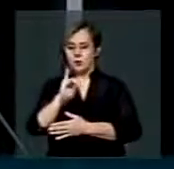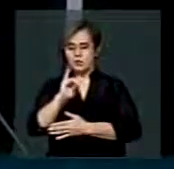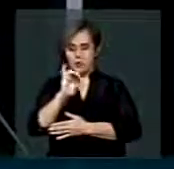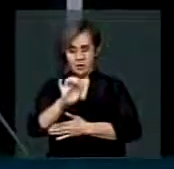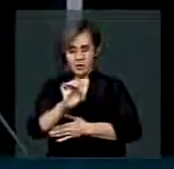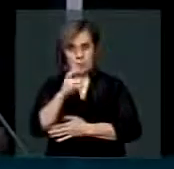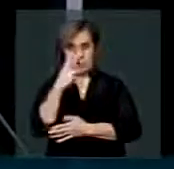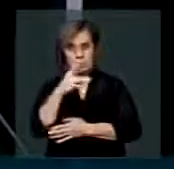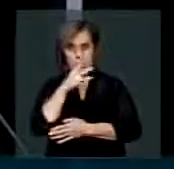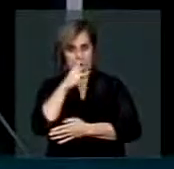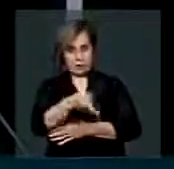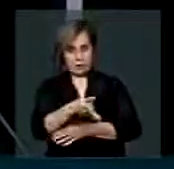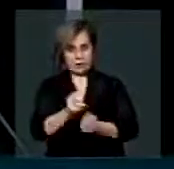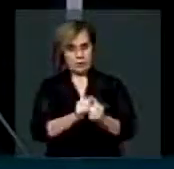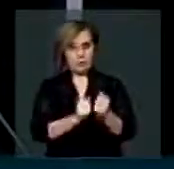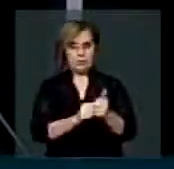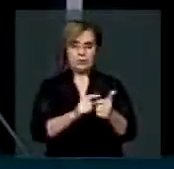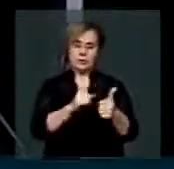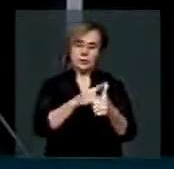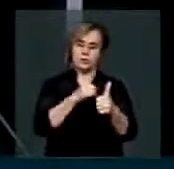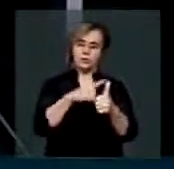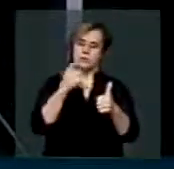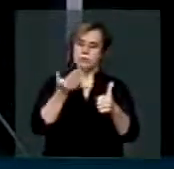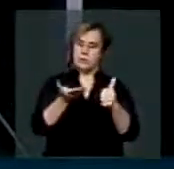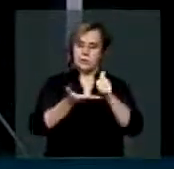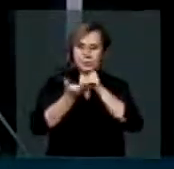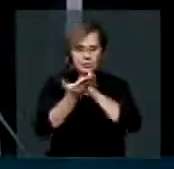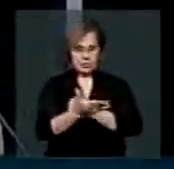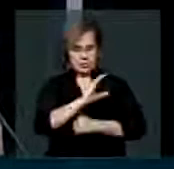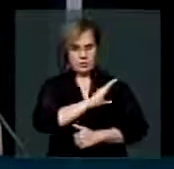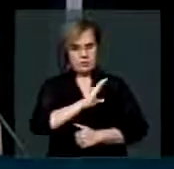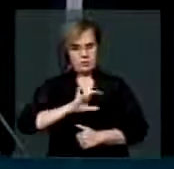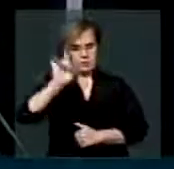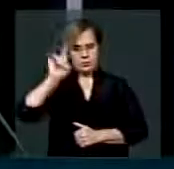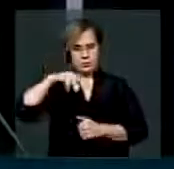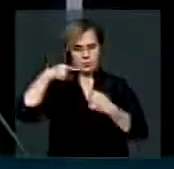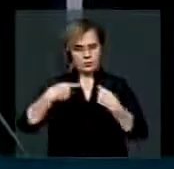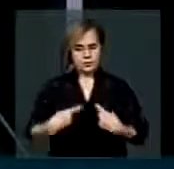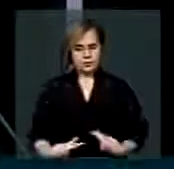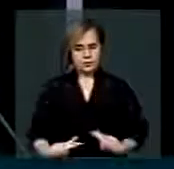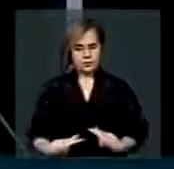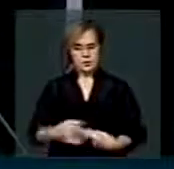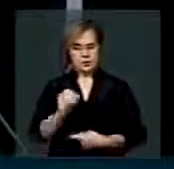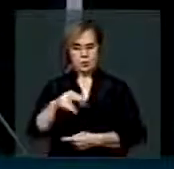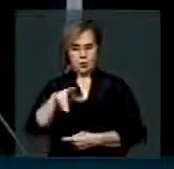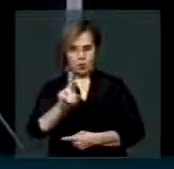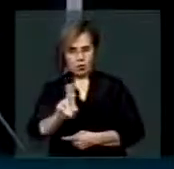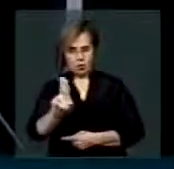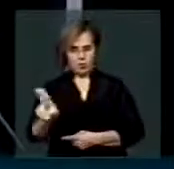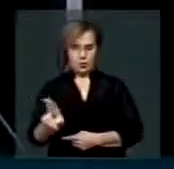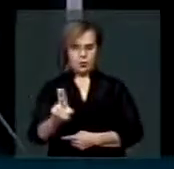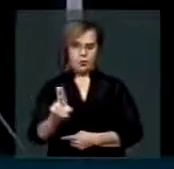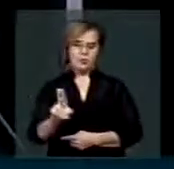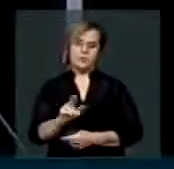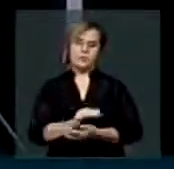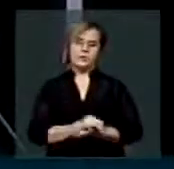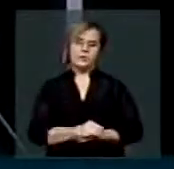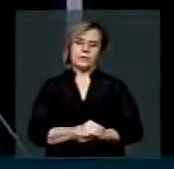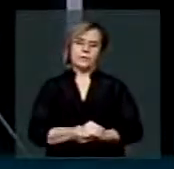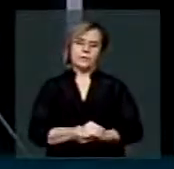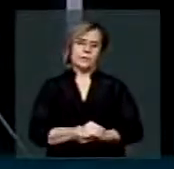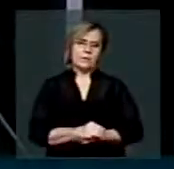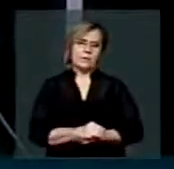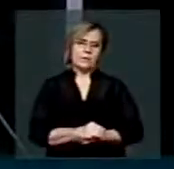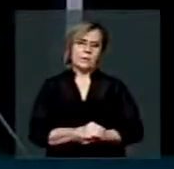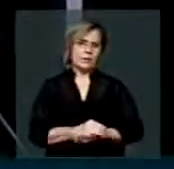fundamentadas. Uma denúncia vamos encaminhar para a Comissão de Direitos Humanos da ONU, da Organização das Nações